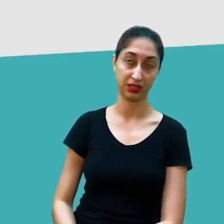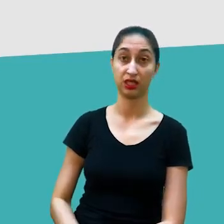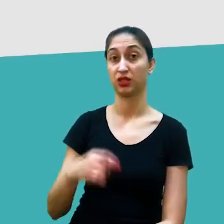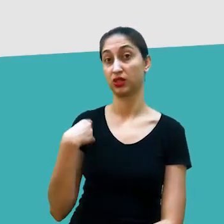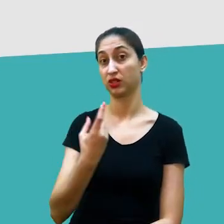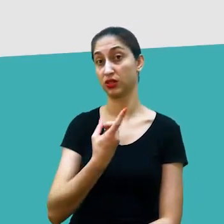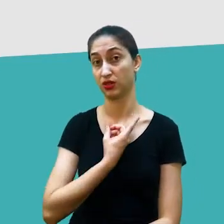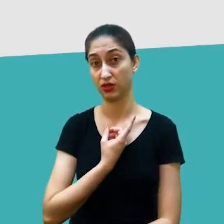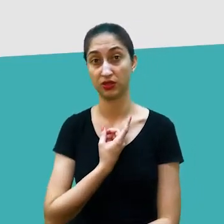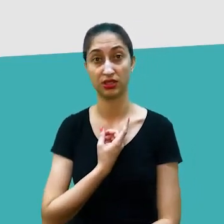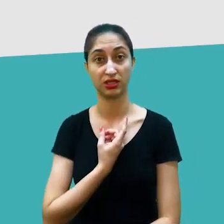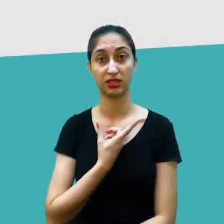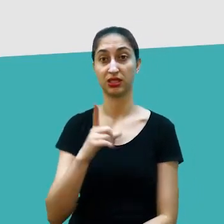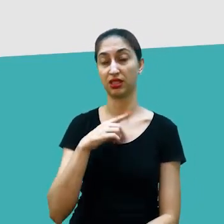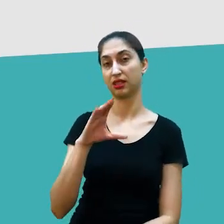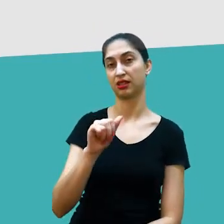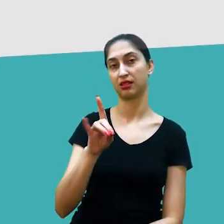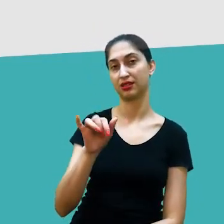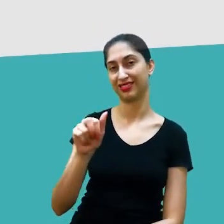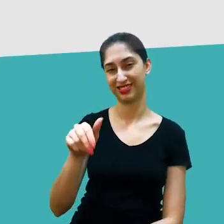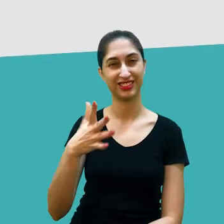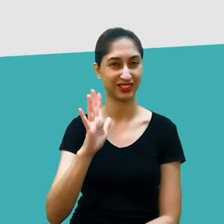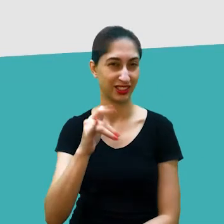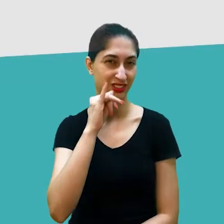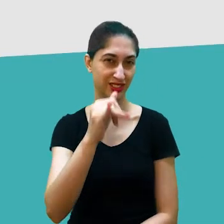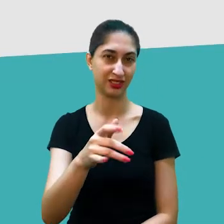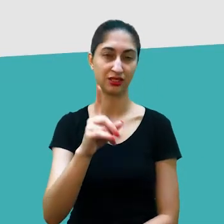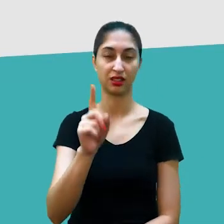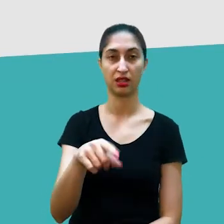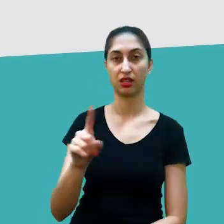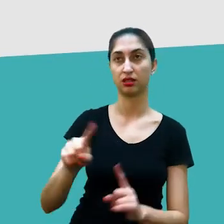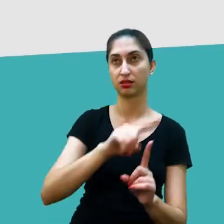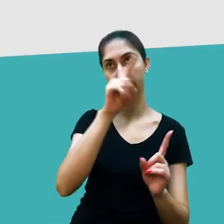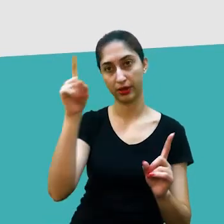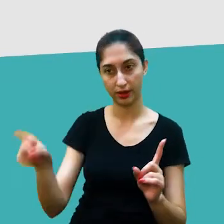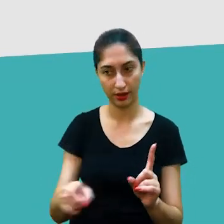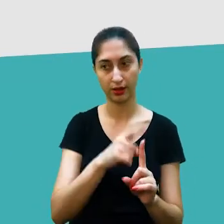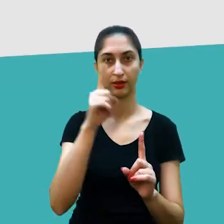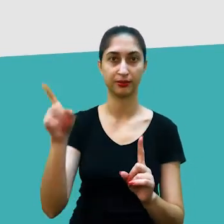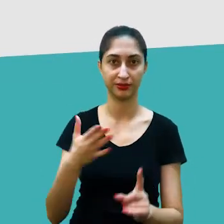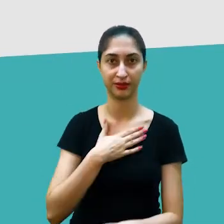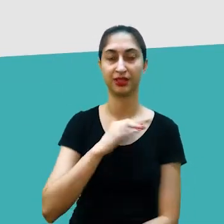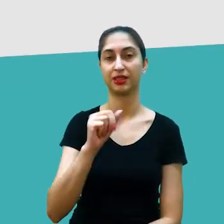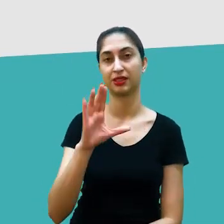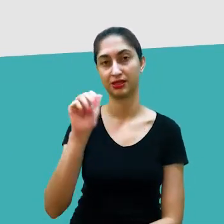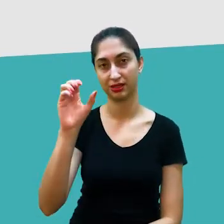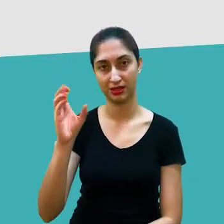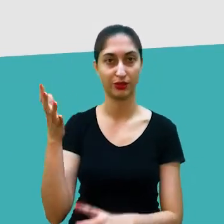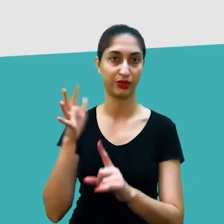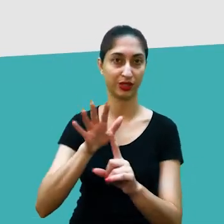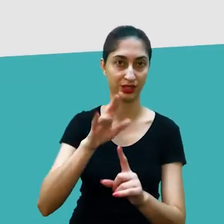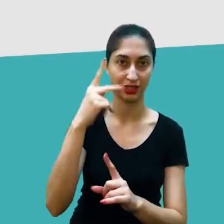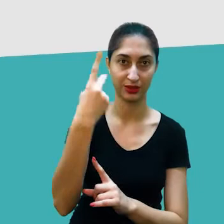presos numa cadeia, como a gente vem falando, né? Numa cadeia circular. A minha ação afeta o próximo,